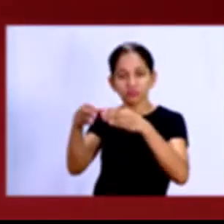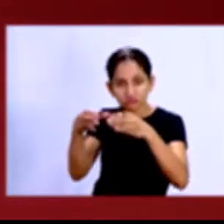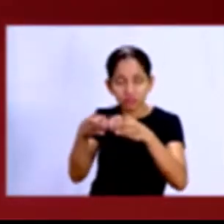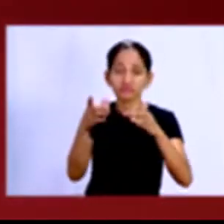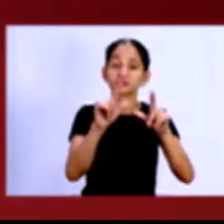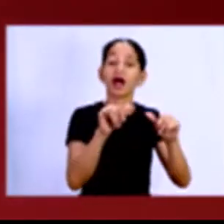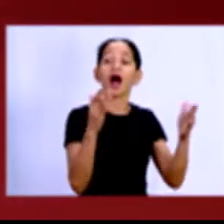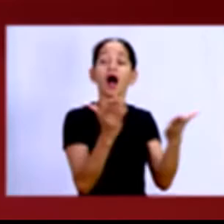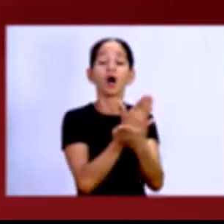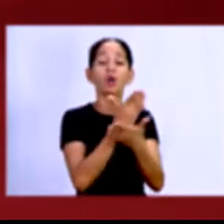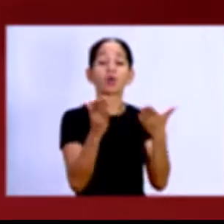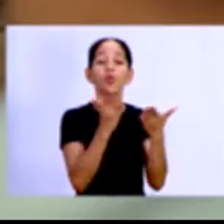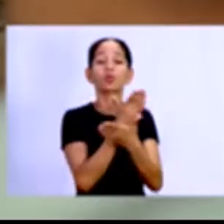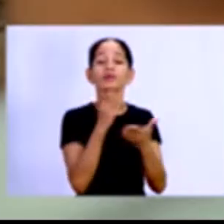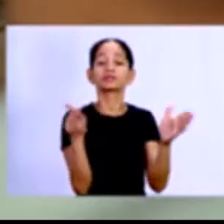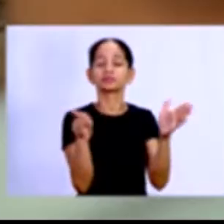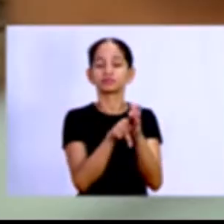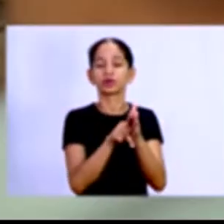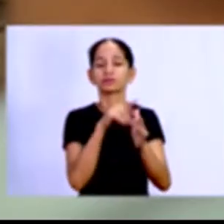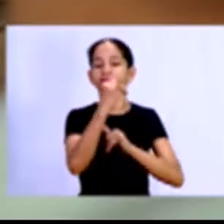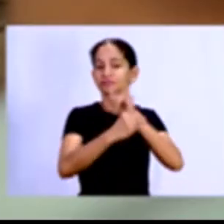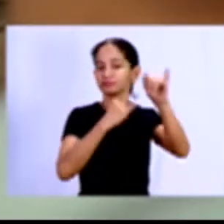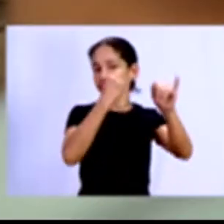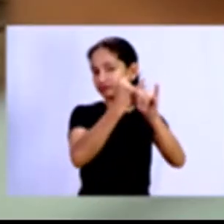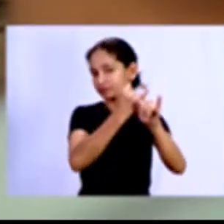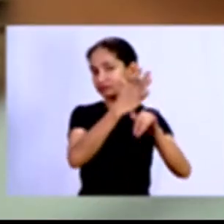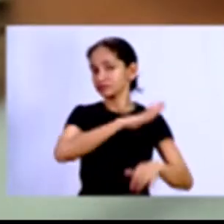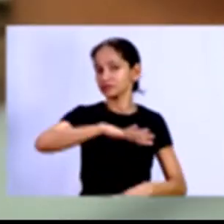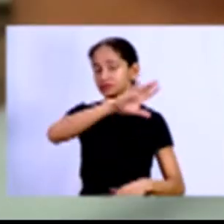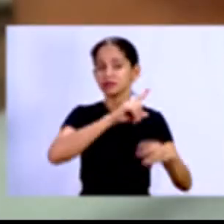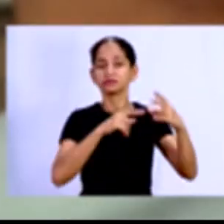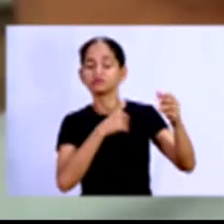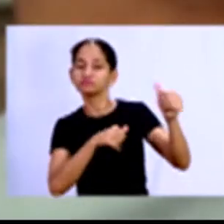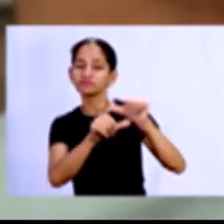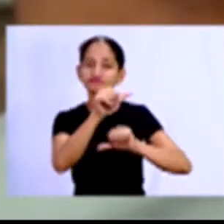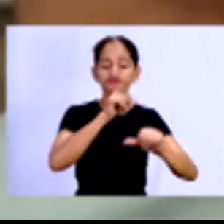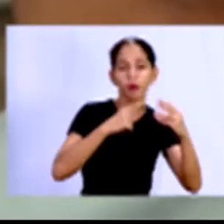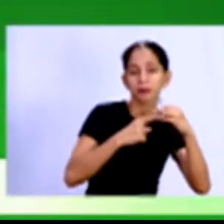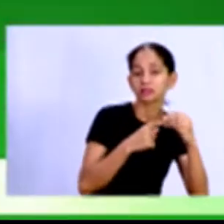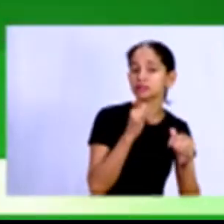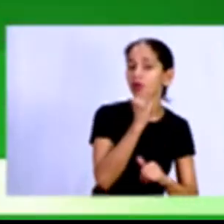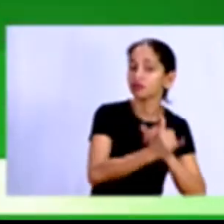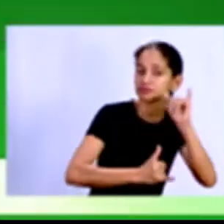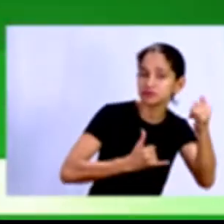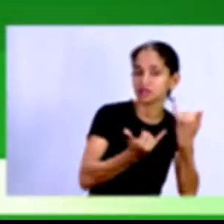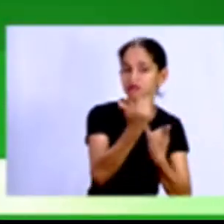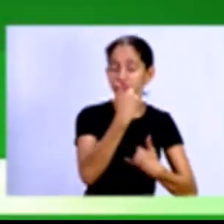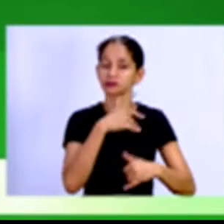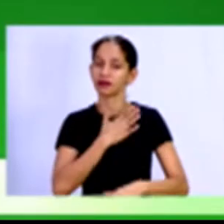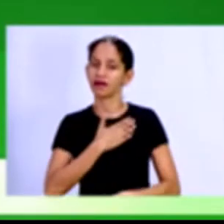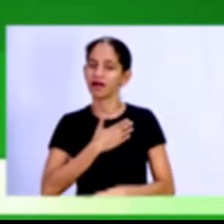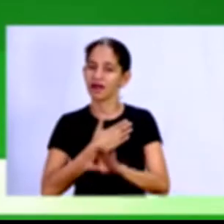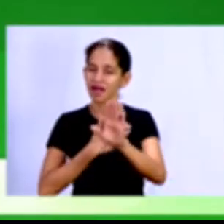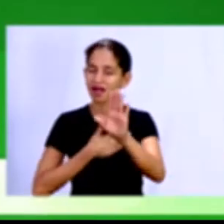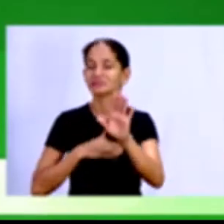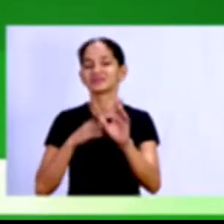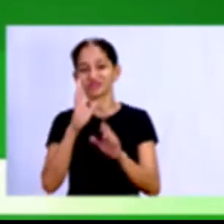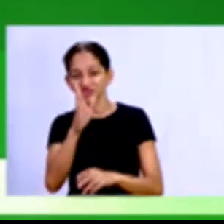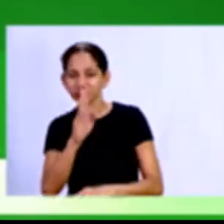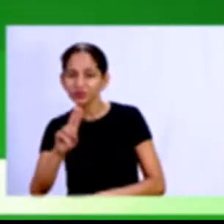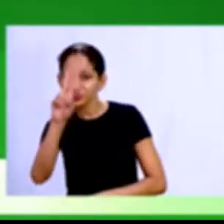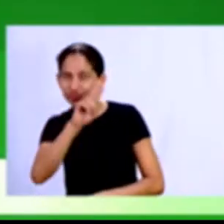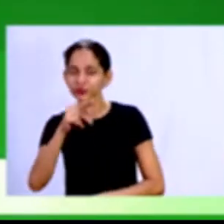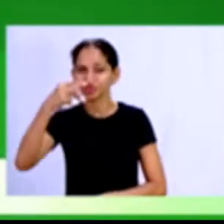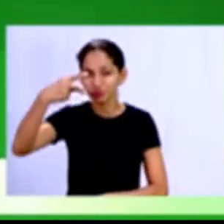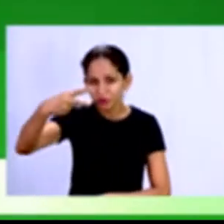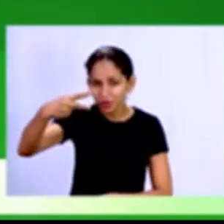também comunidades virtuais, a fim de trocarmos informações e nos comunicarmos. Calma, você percebeu que eu utilizei